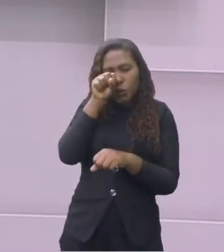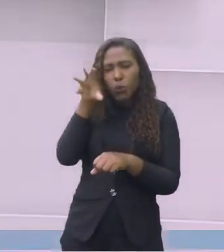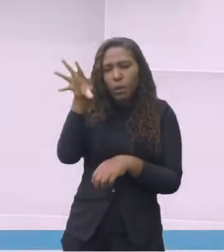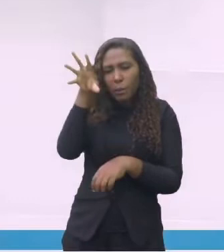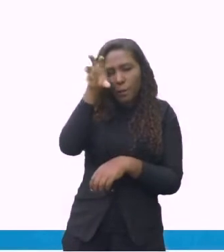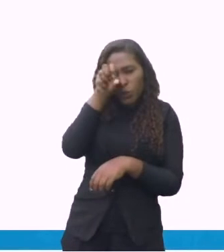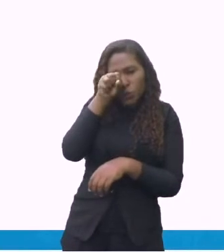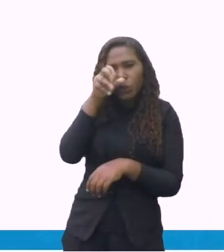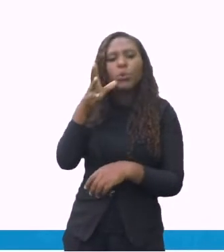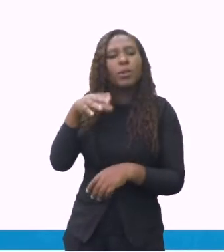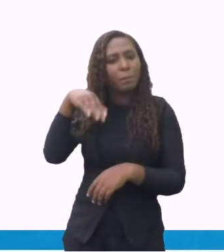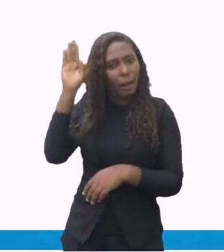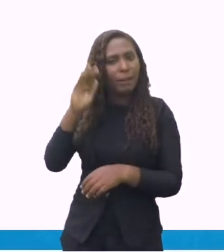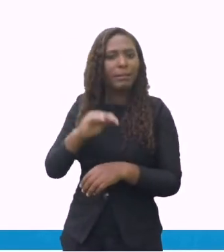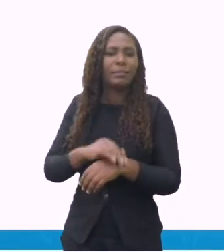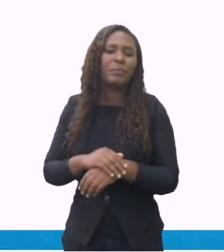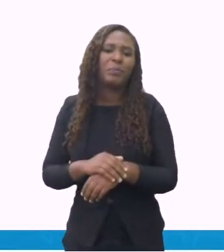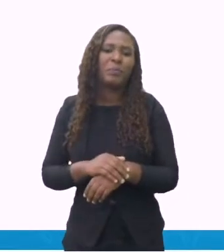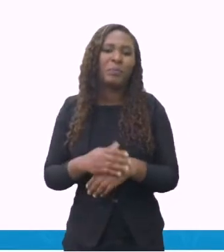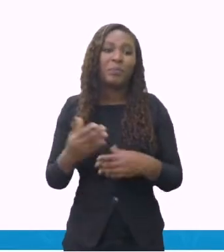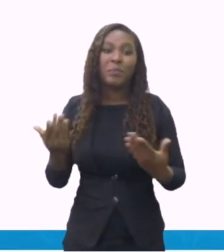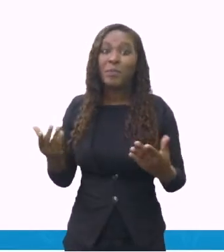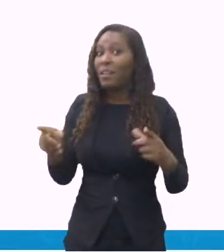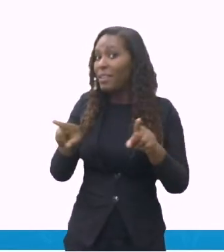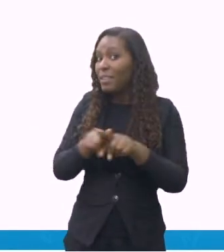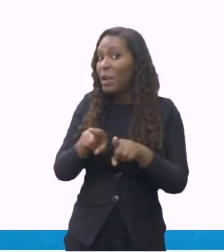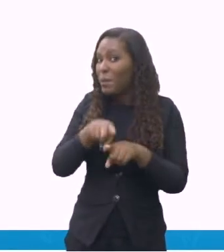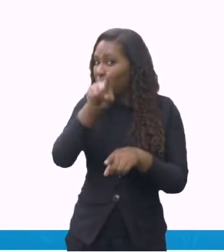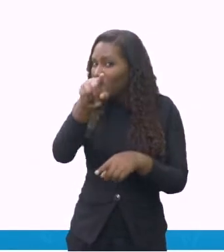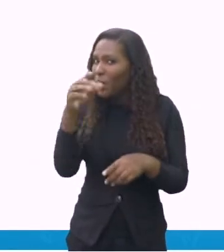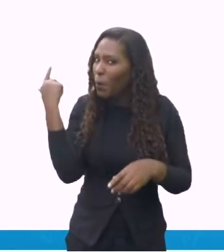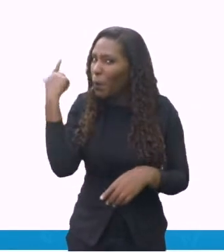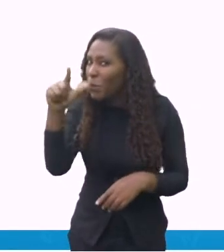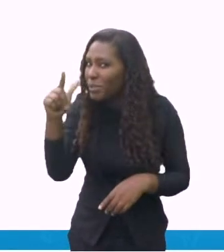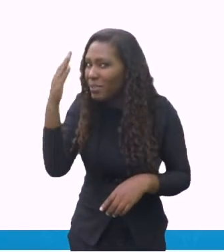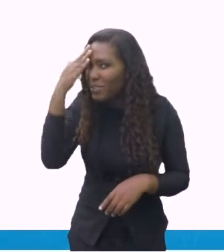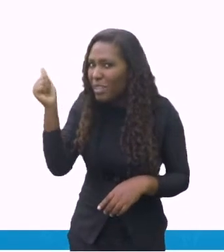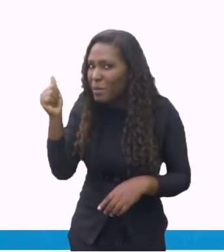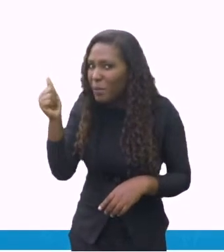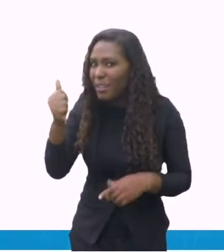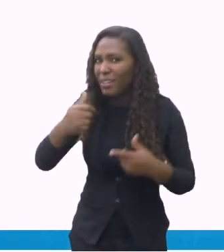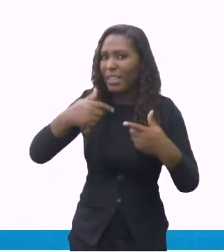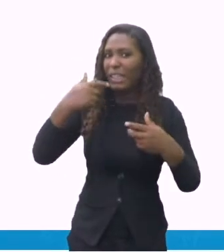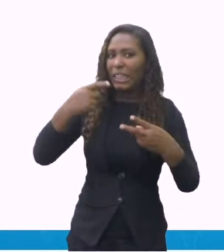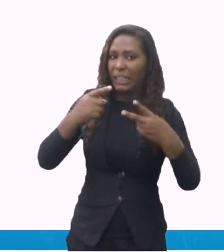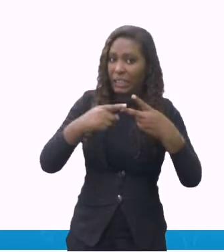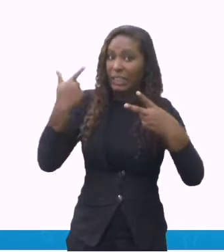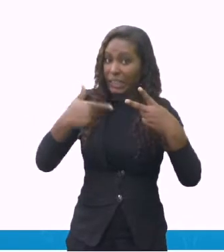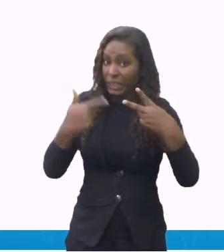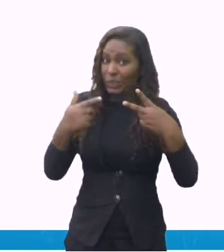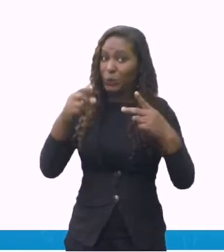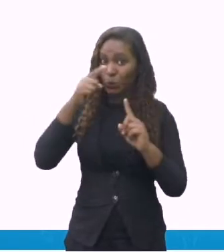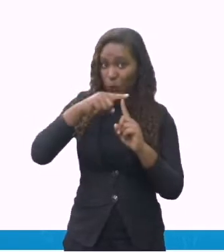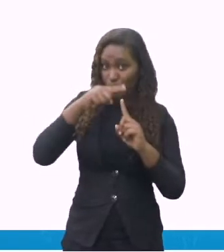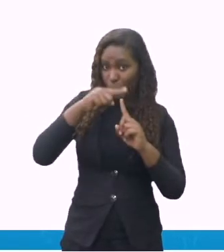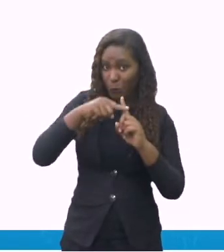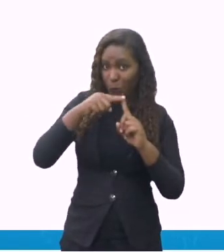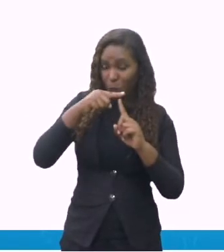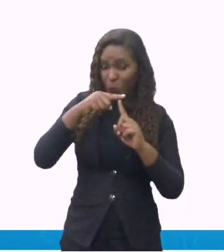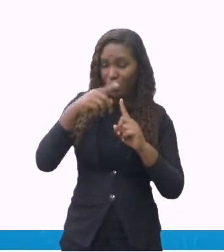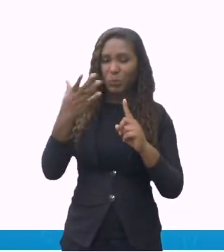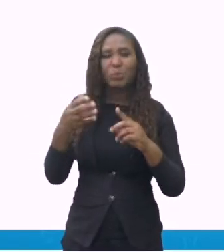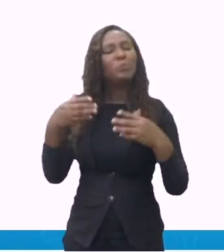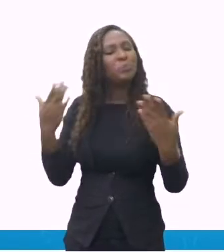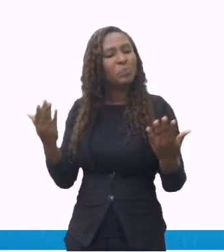as informações sobre as rochas plutônicas, já que as rochas plutônicas, elas